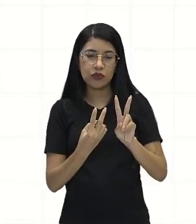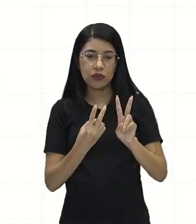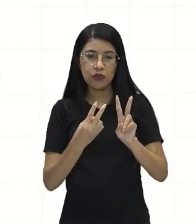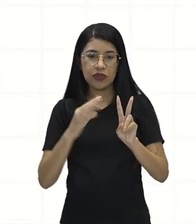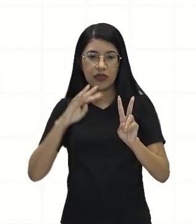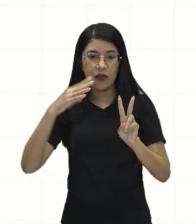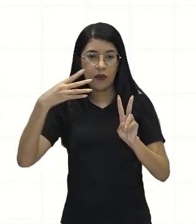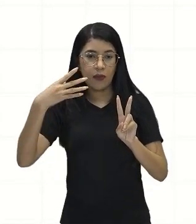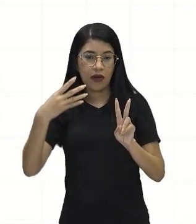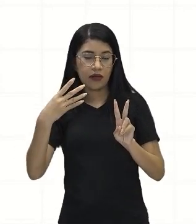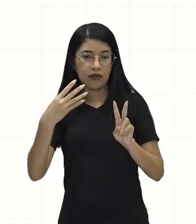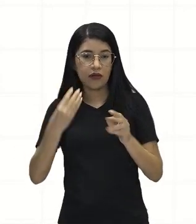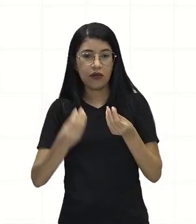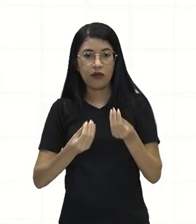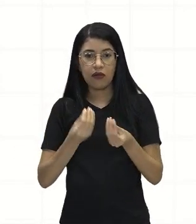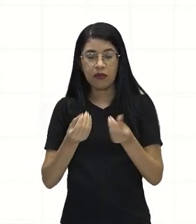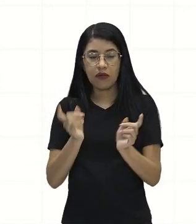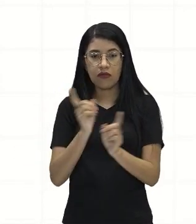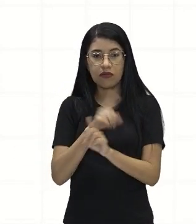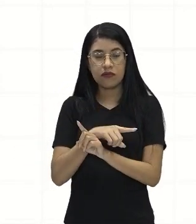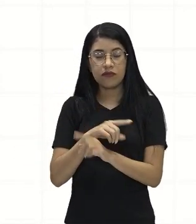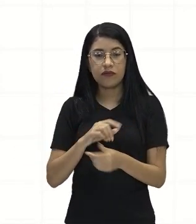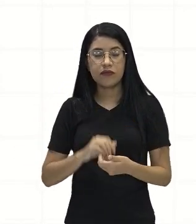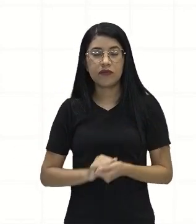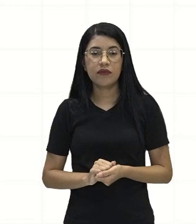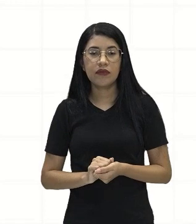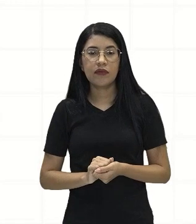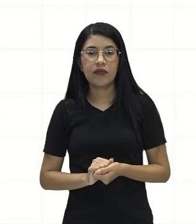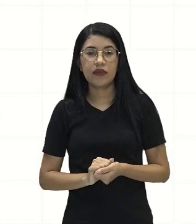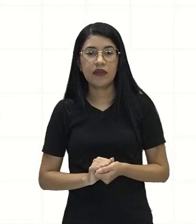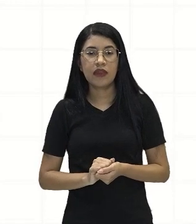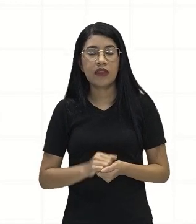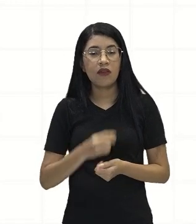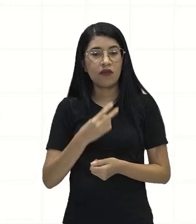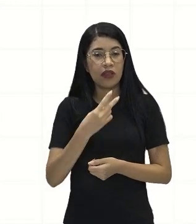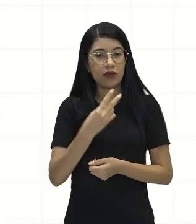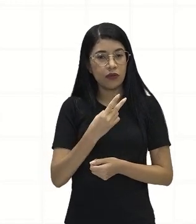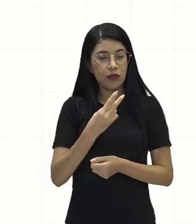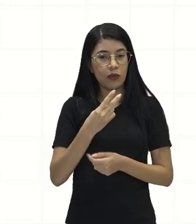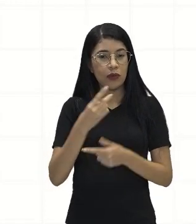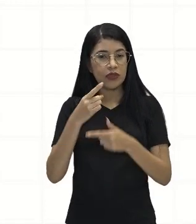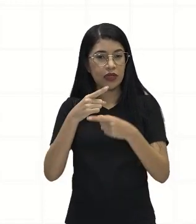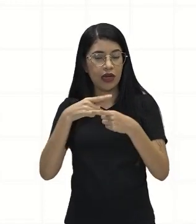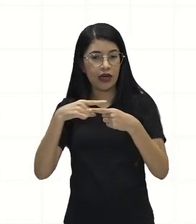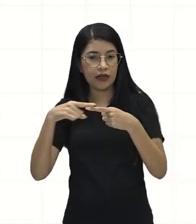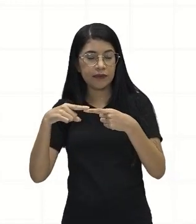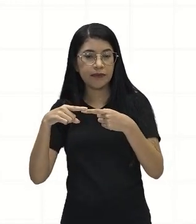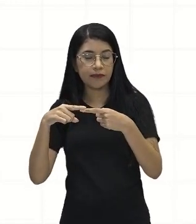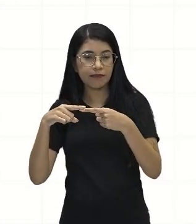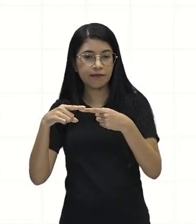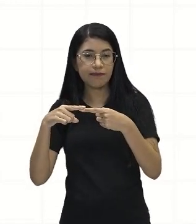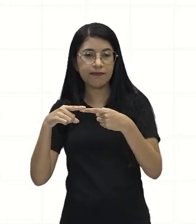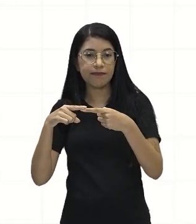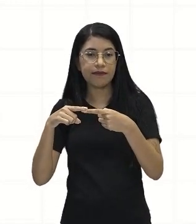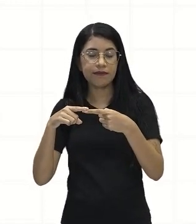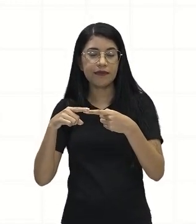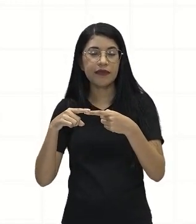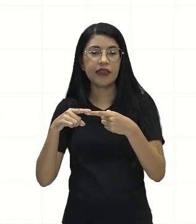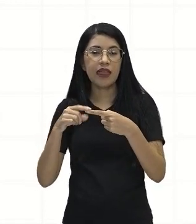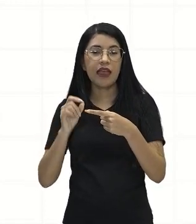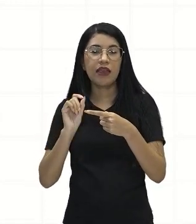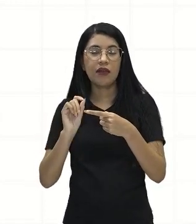converto isso? Olha, o radicando é a base, passo o tracinho, Opa, olha só, então,